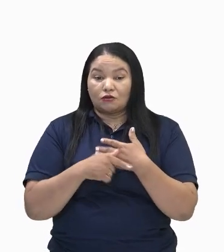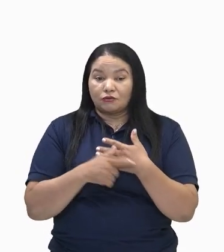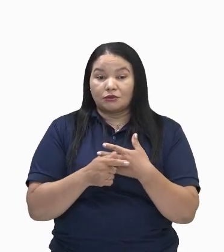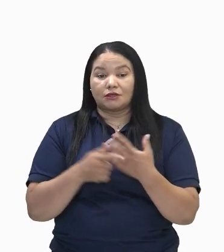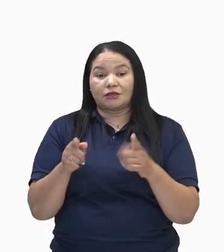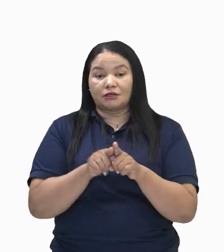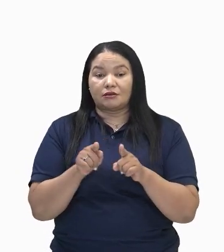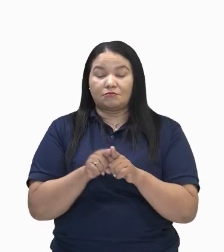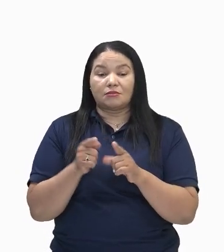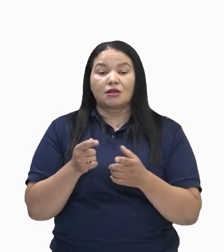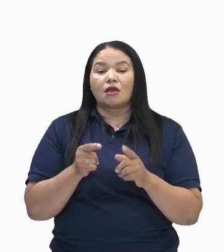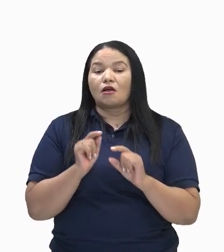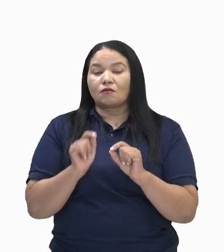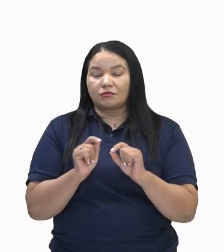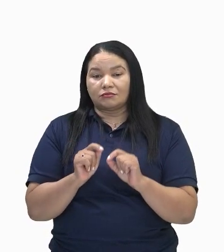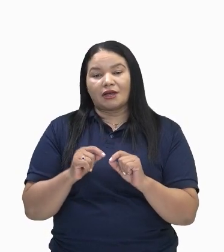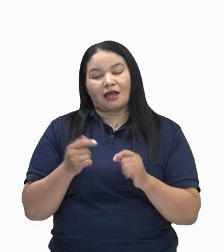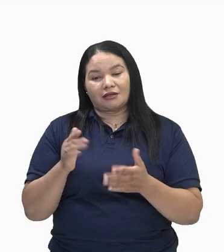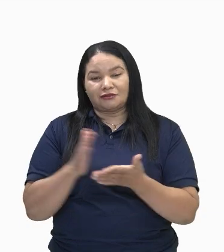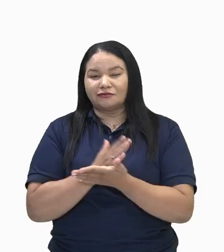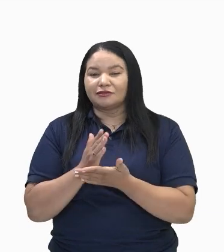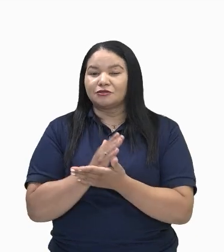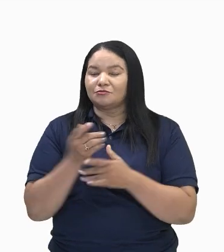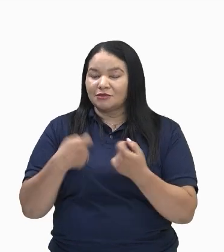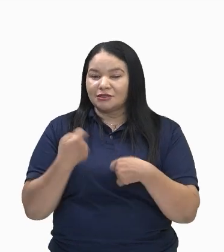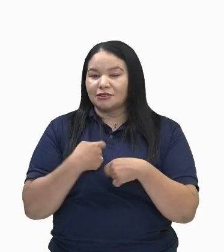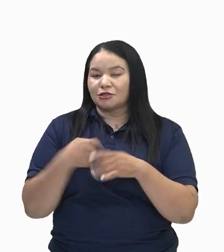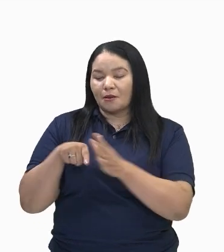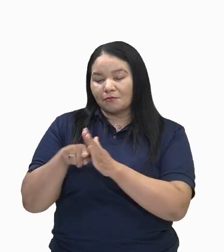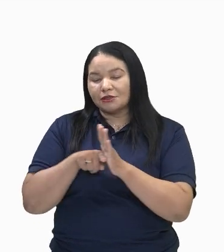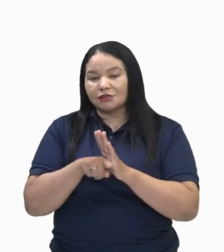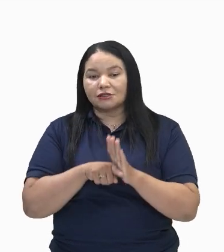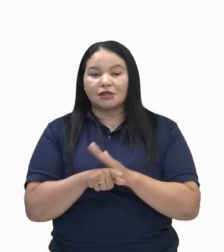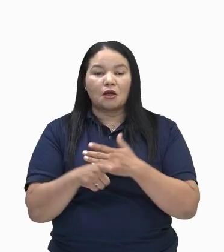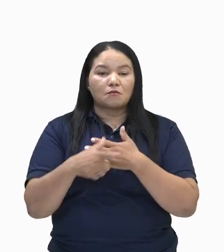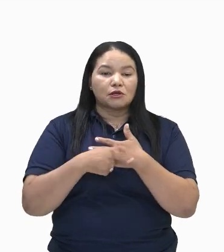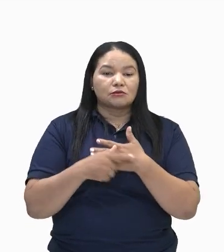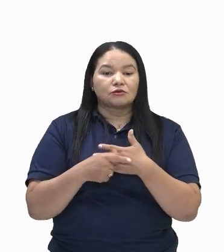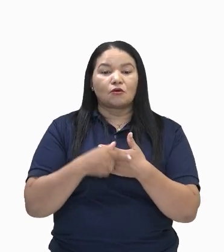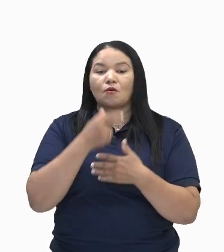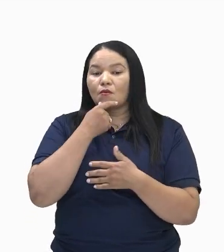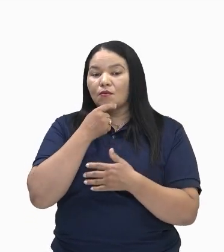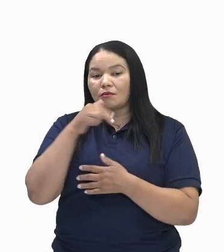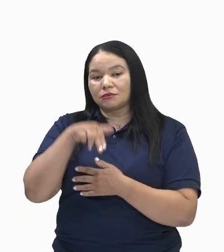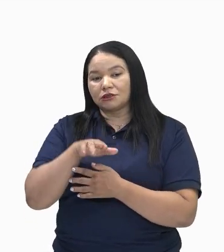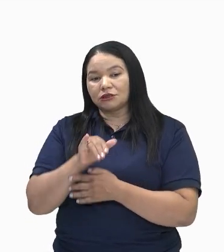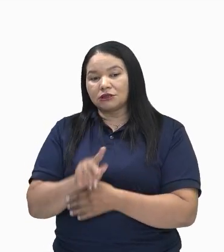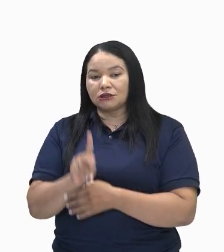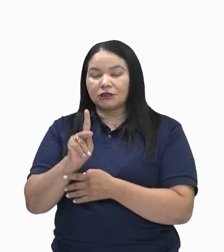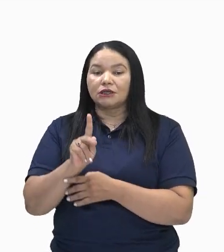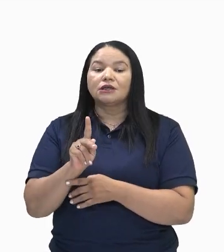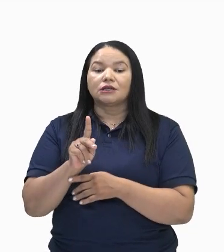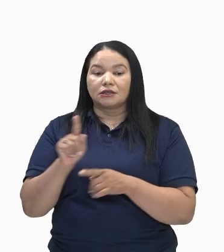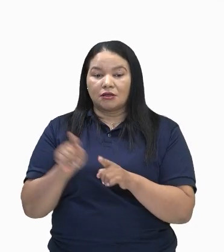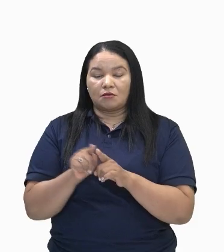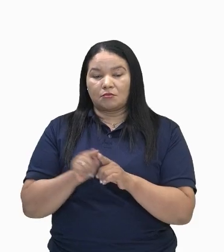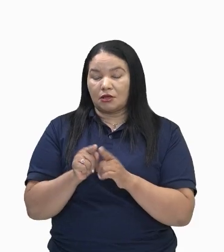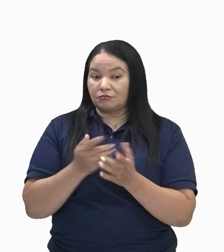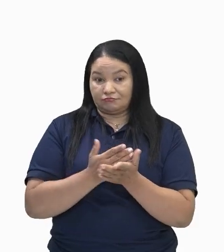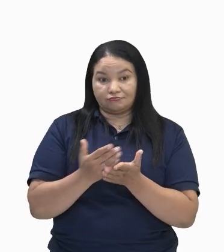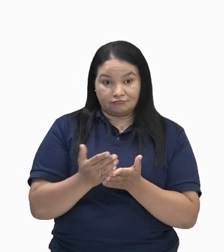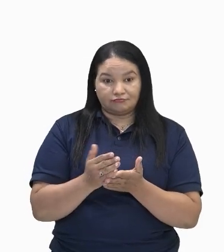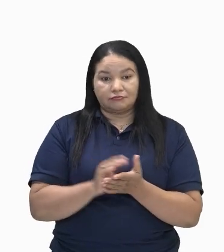aí, muitas vezes precisamos fazer uma breve pesquisa. O autor é Nick Clerevov, como inicialmente falamos, e